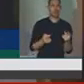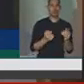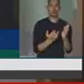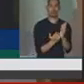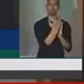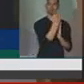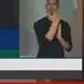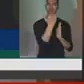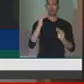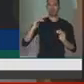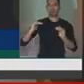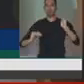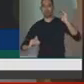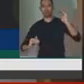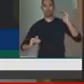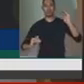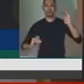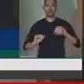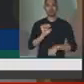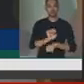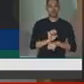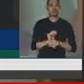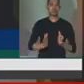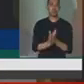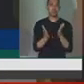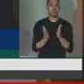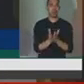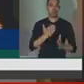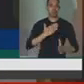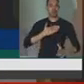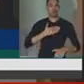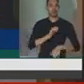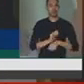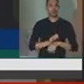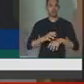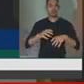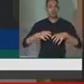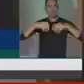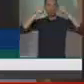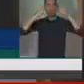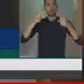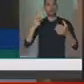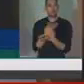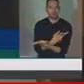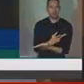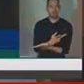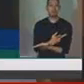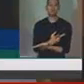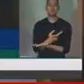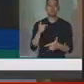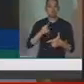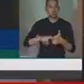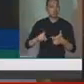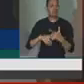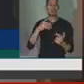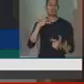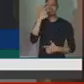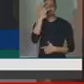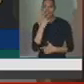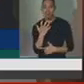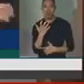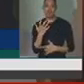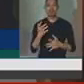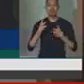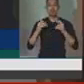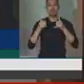o outro, um estado pobre, que é o meu estado, que tem apagões, tem acontecido problemas sérios nas redes,